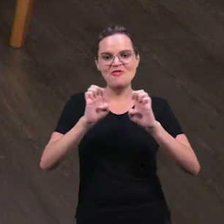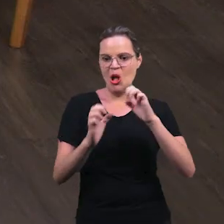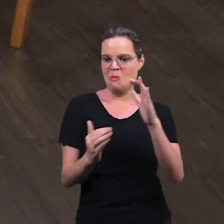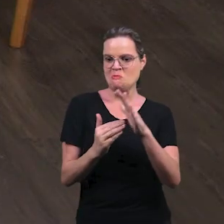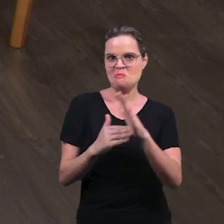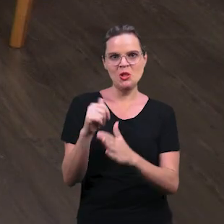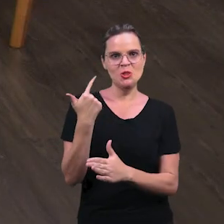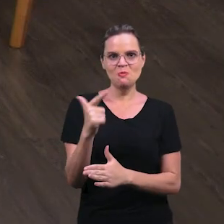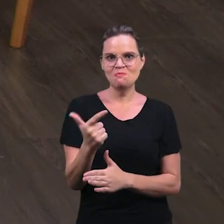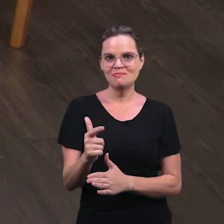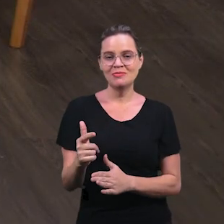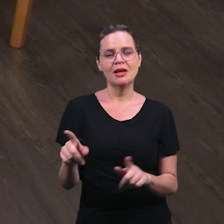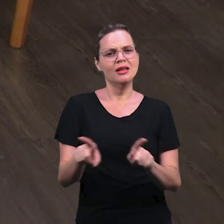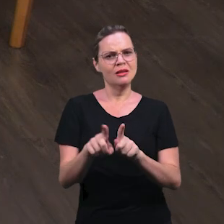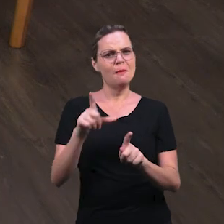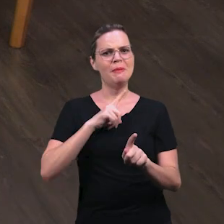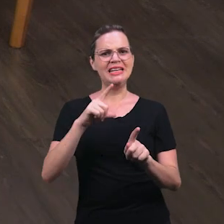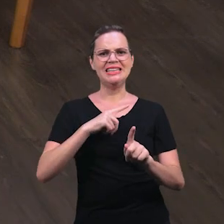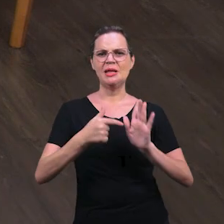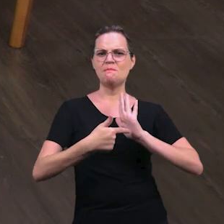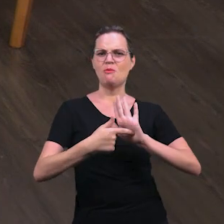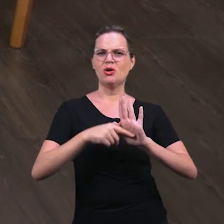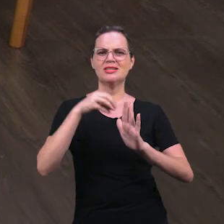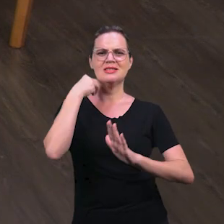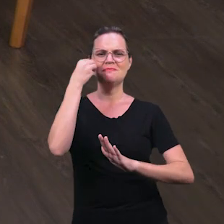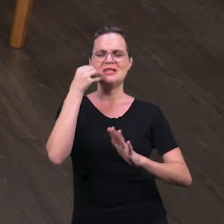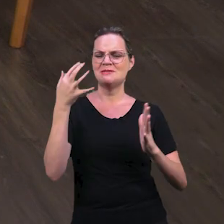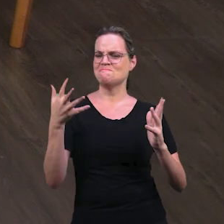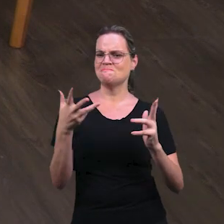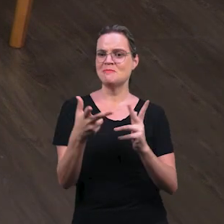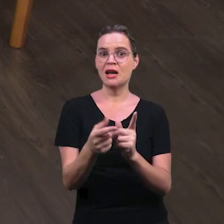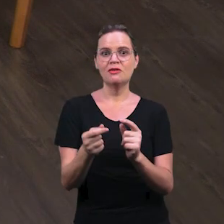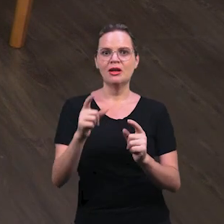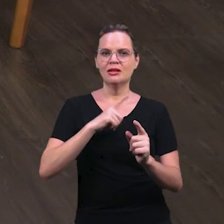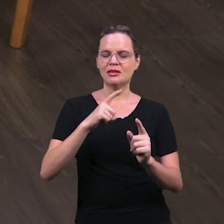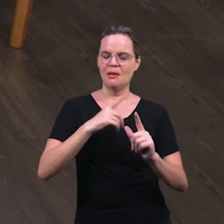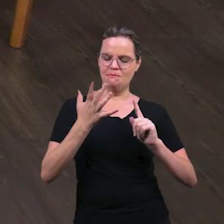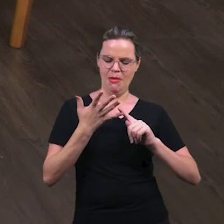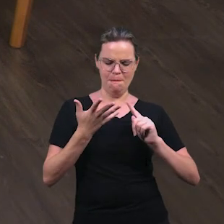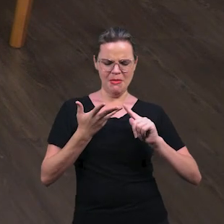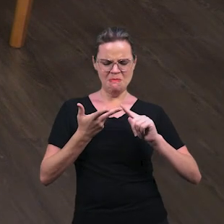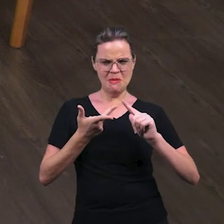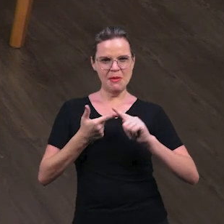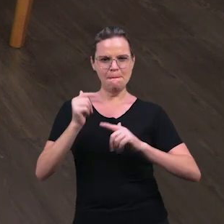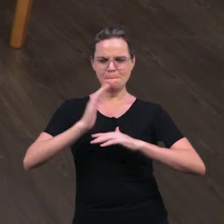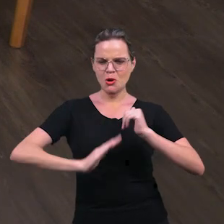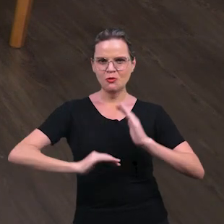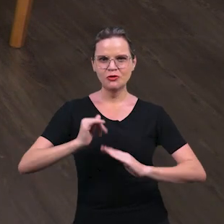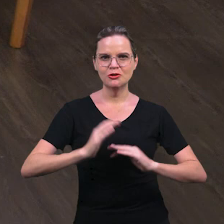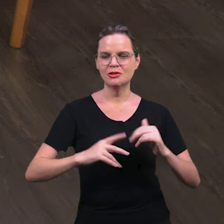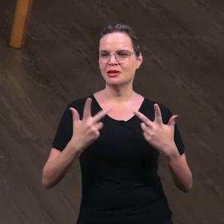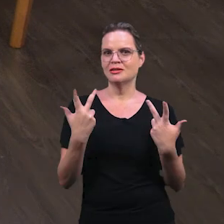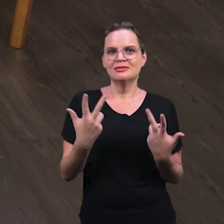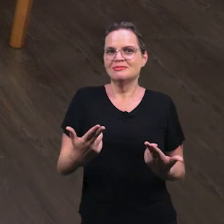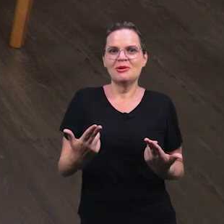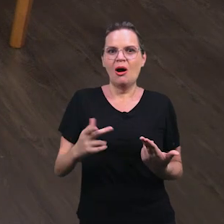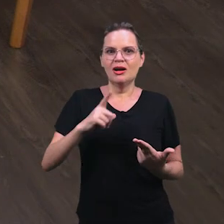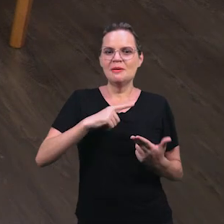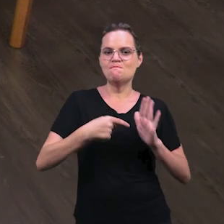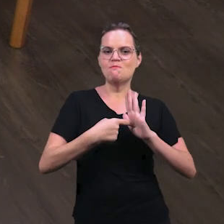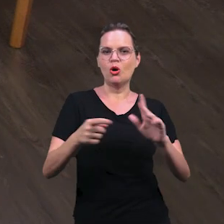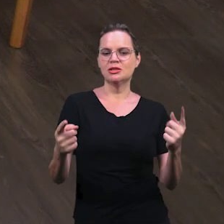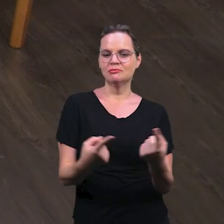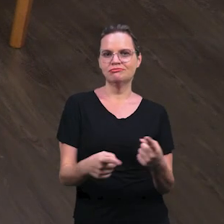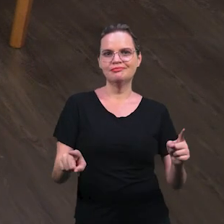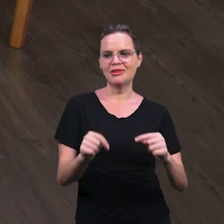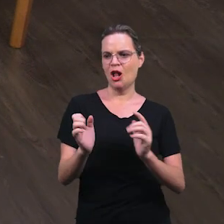Sem Fronteiras, que também tem quadros belíssimos, né? O Marcos Cavalca e tantos outros, né, profissionais como Janaína e Laís,